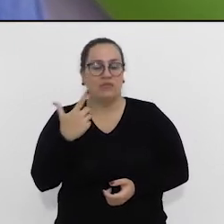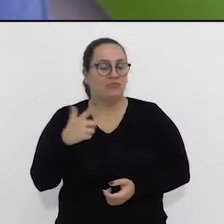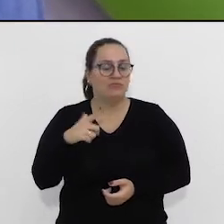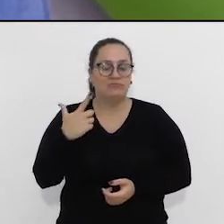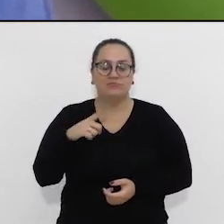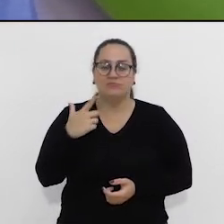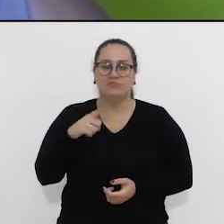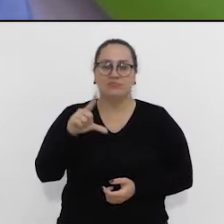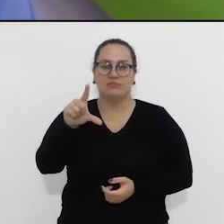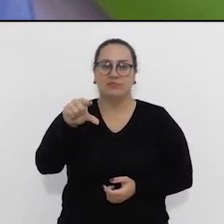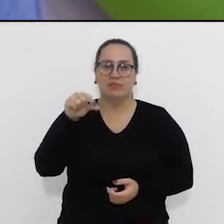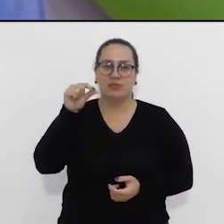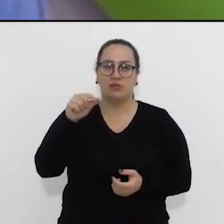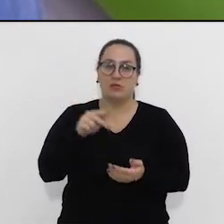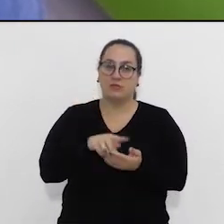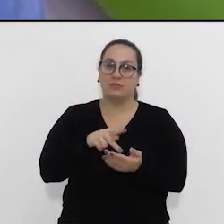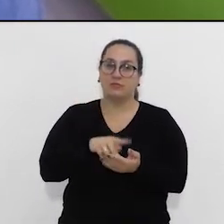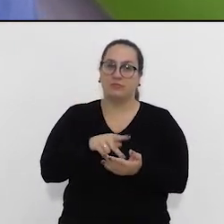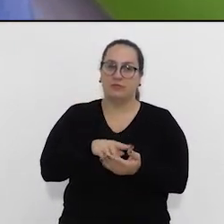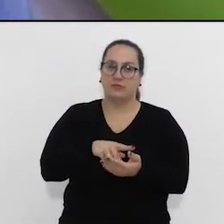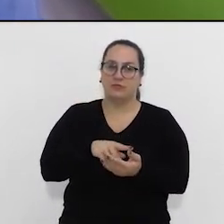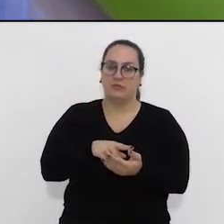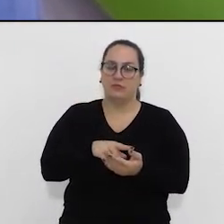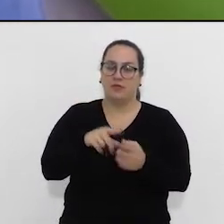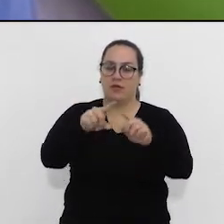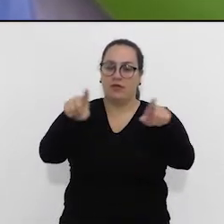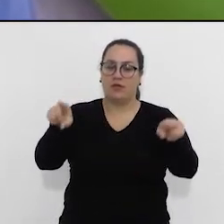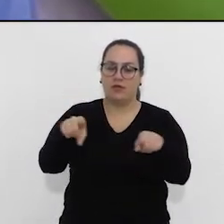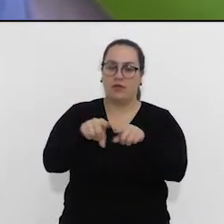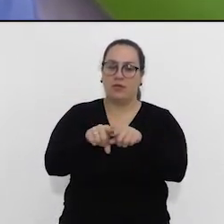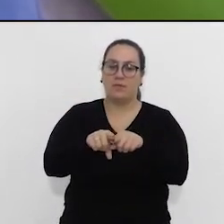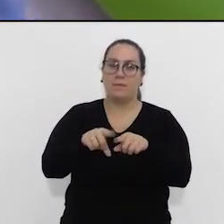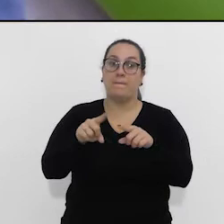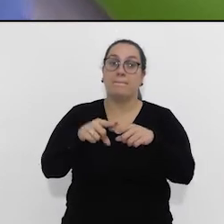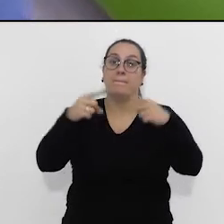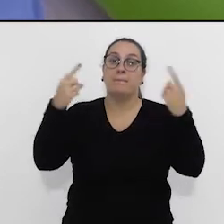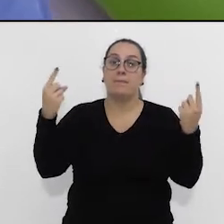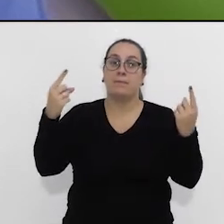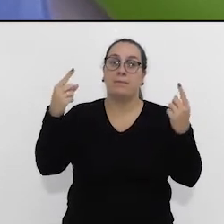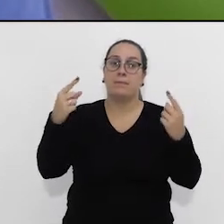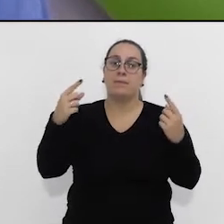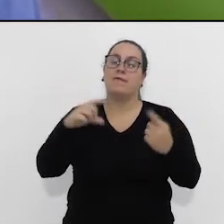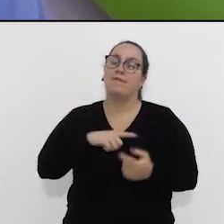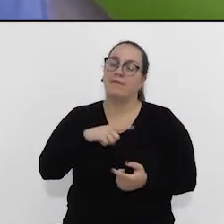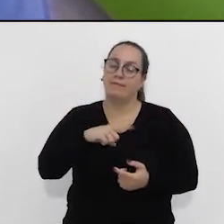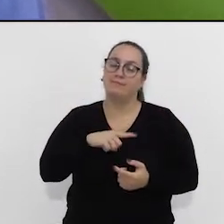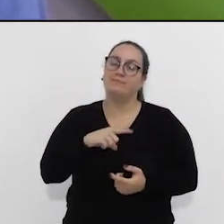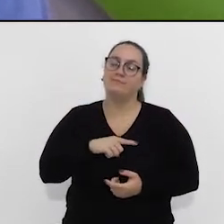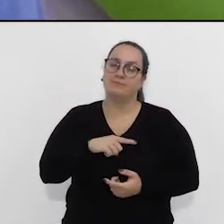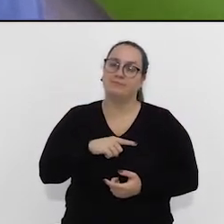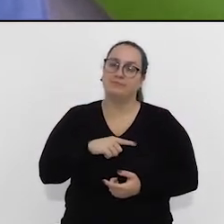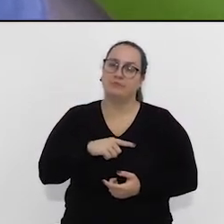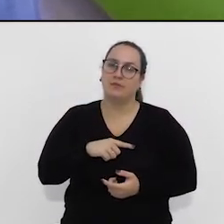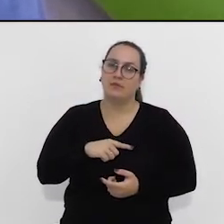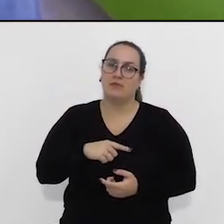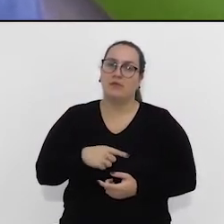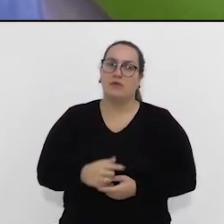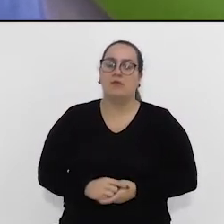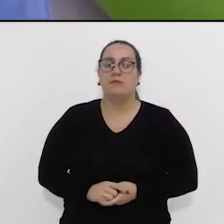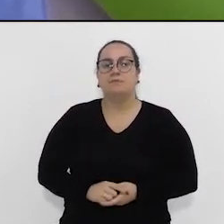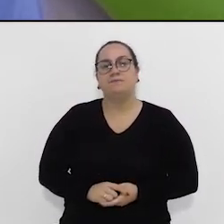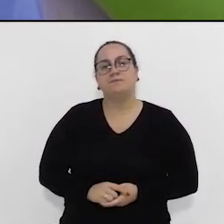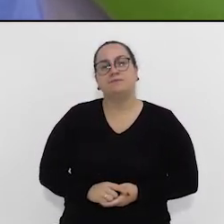parque industrial que foi escolhido adequadamente aquilo foi inadequado para os empresários mas existe então tem áreas que ainda dá para